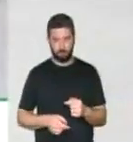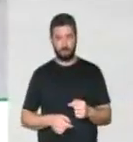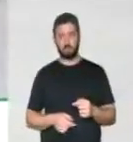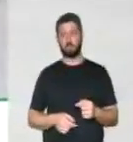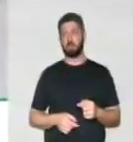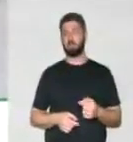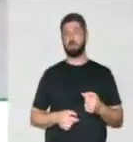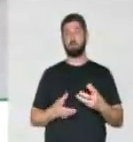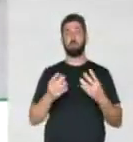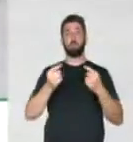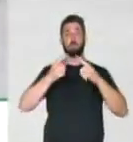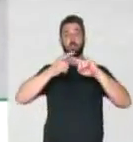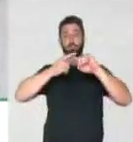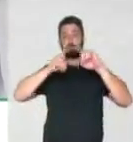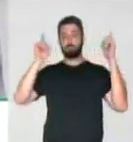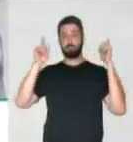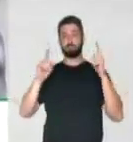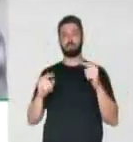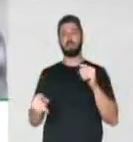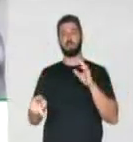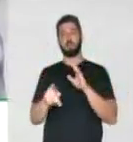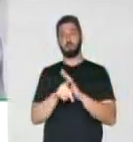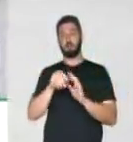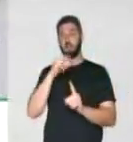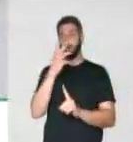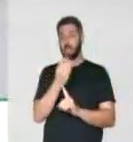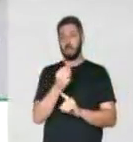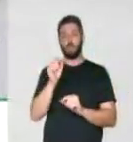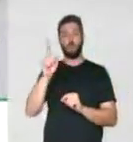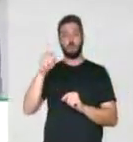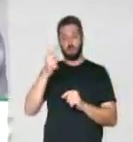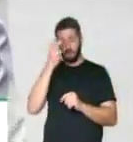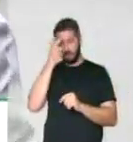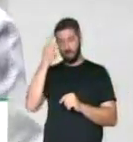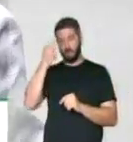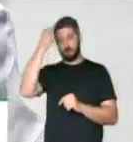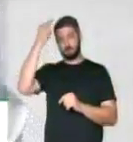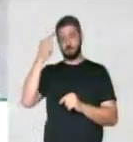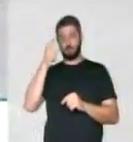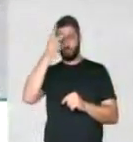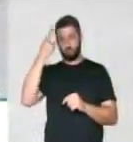muito longe de tudo que tem a ver com arte, com criação humana. Muito obrigado.